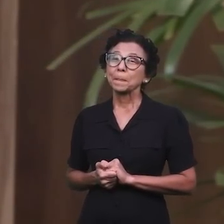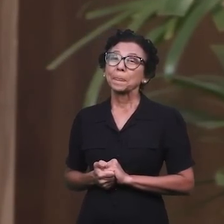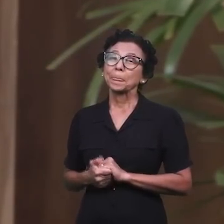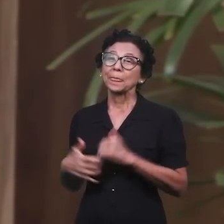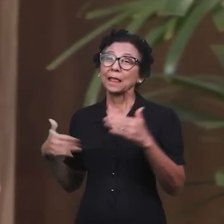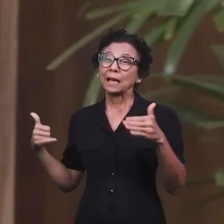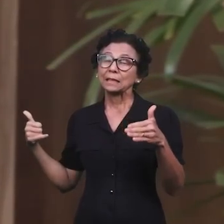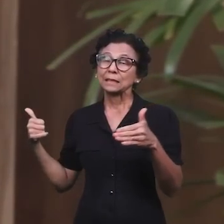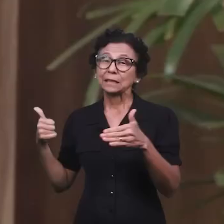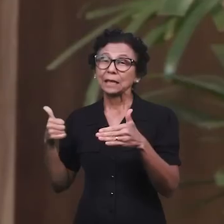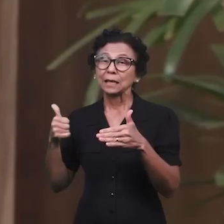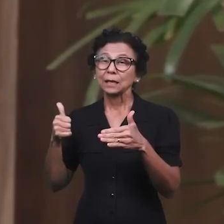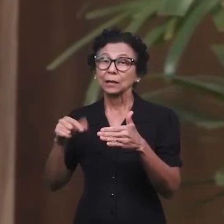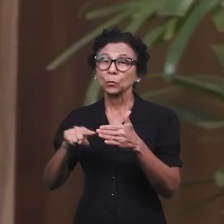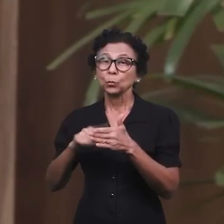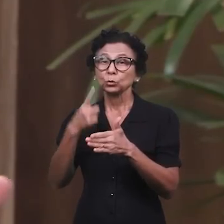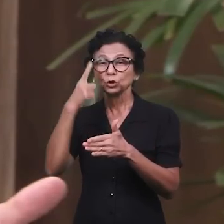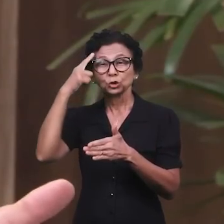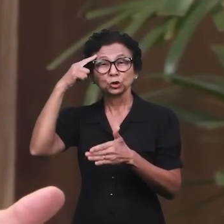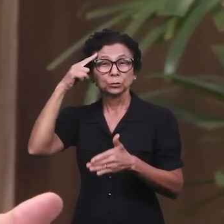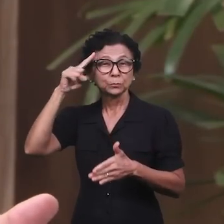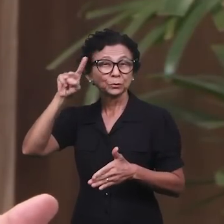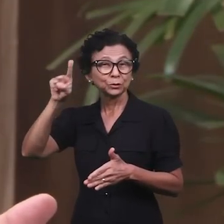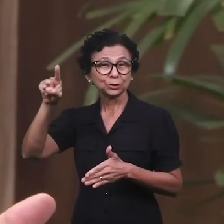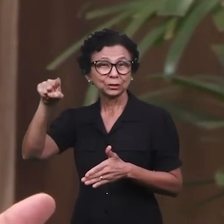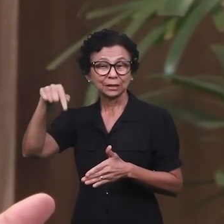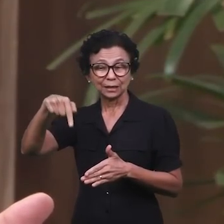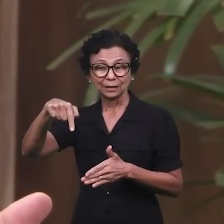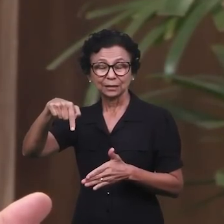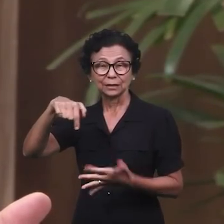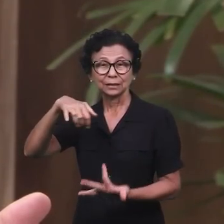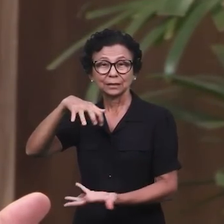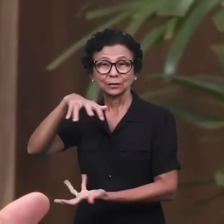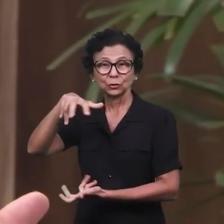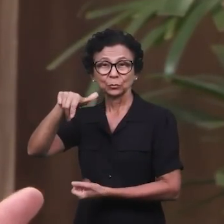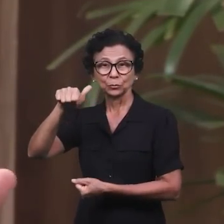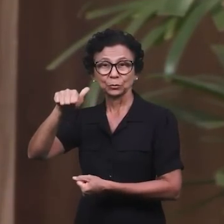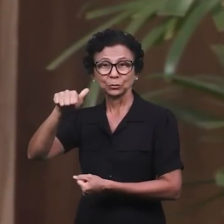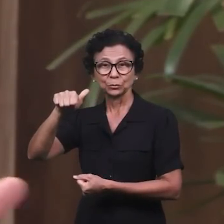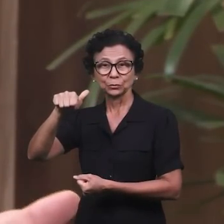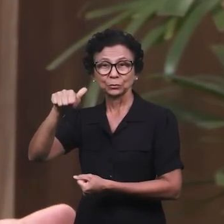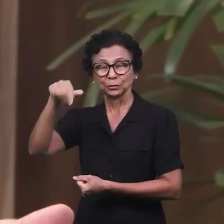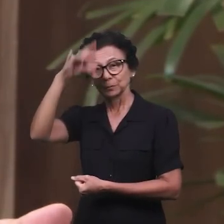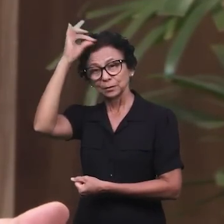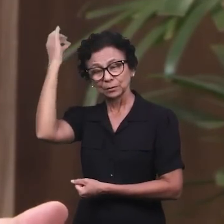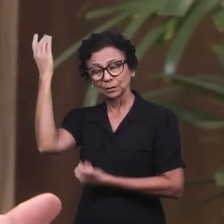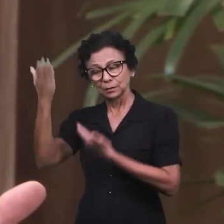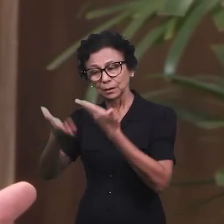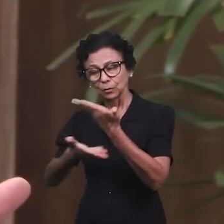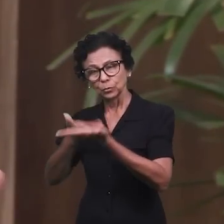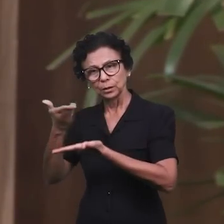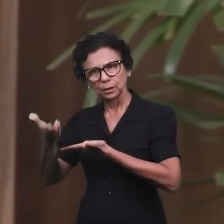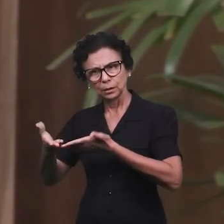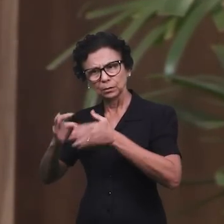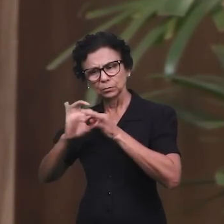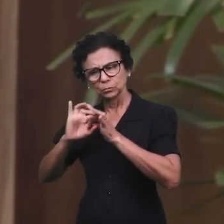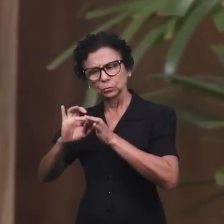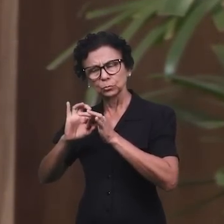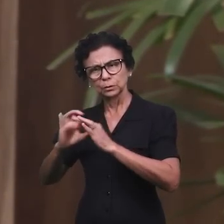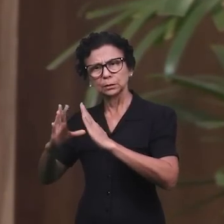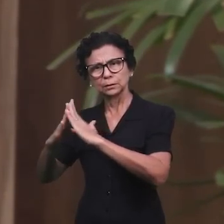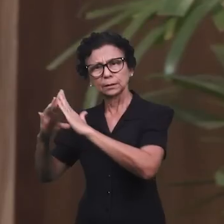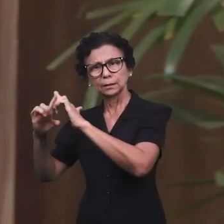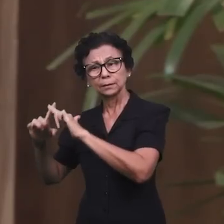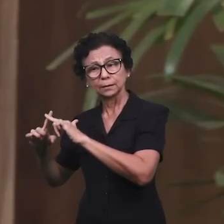igreja fiel de Jesus, ele estará com a igreja. Através do Espírito Santo, a igreja, hoje,